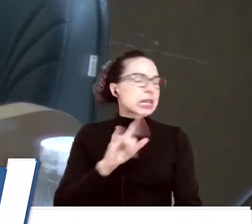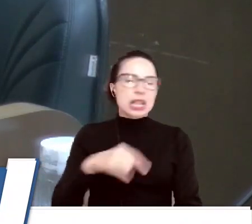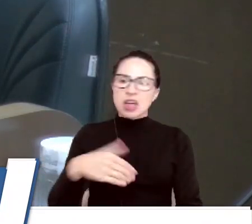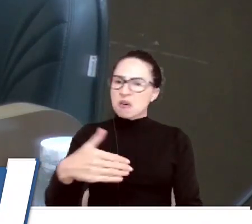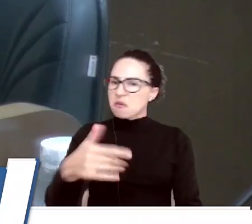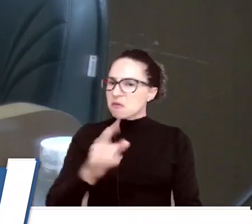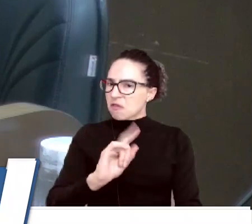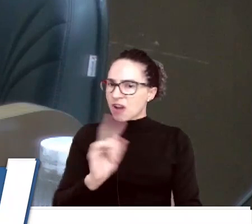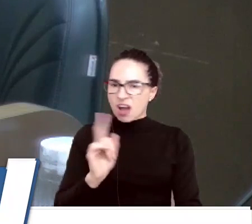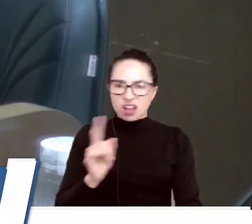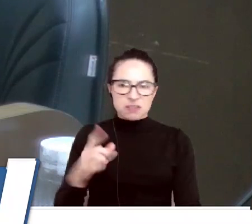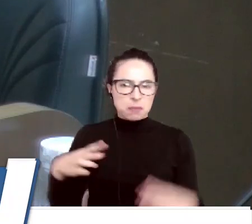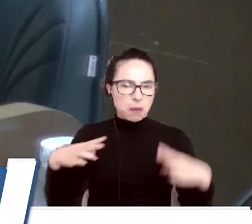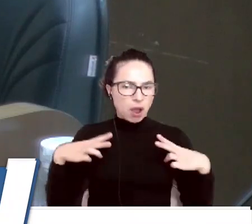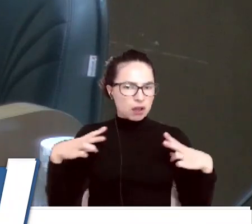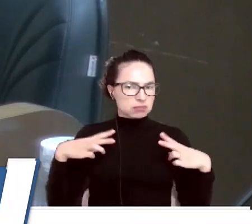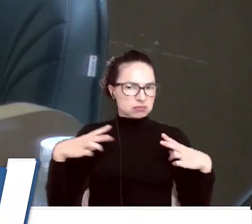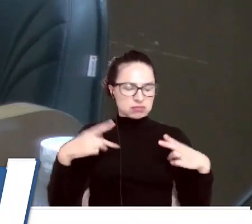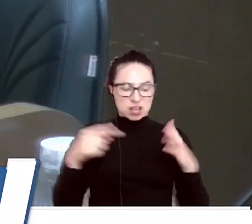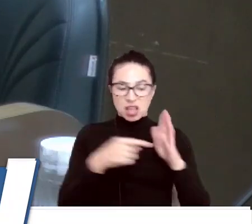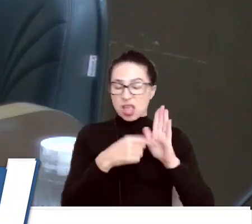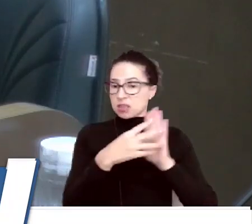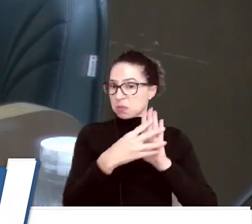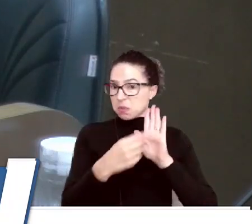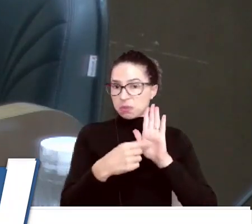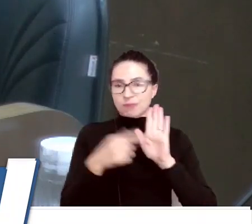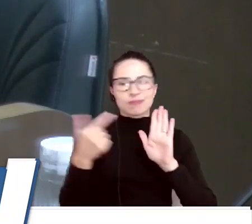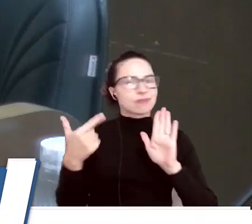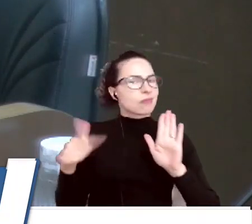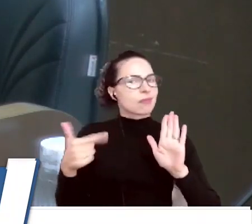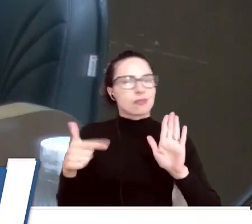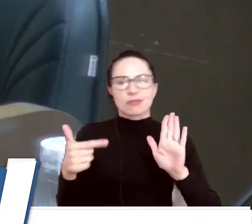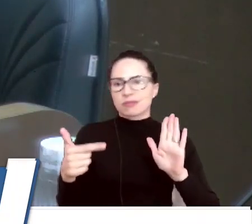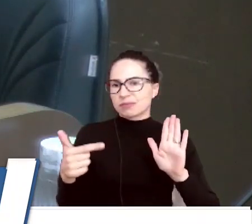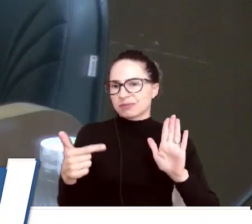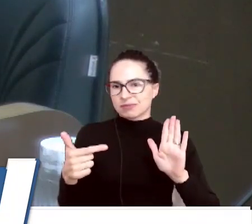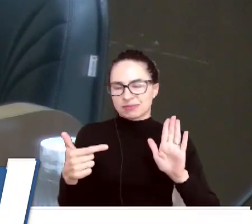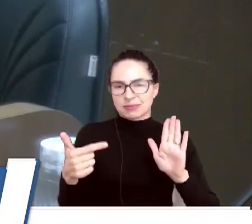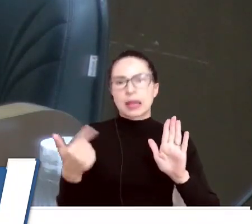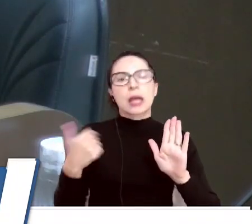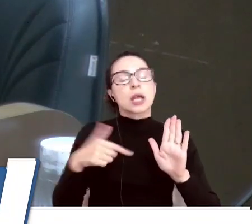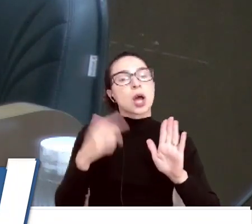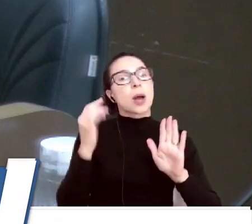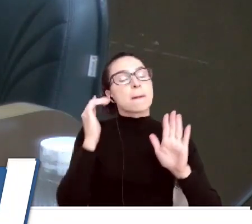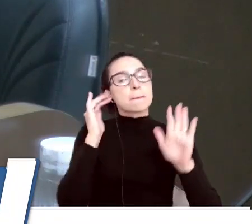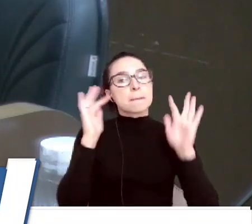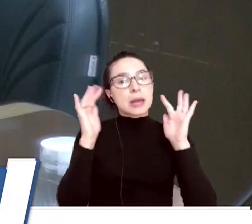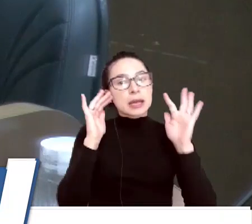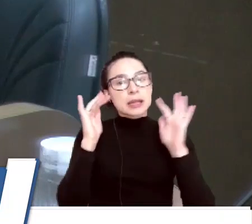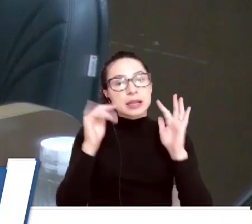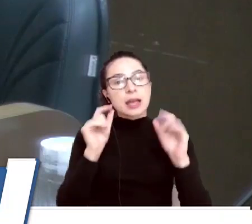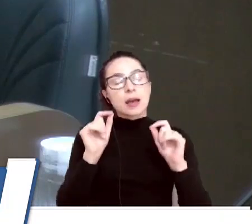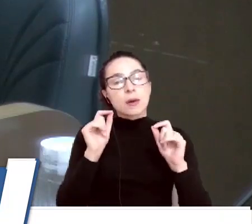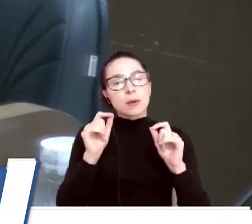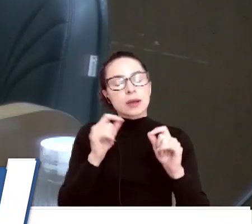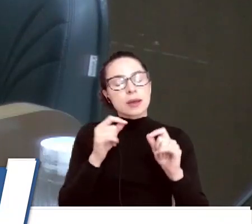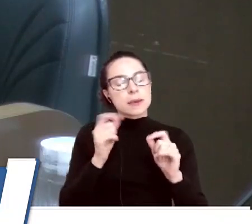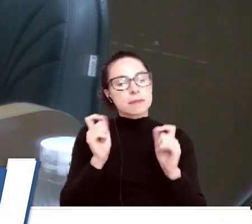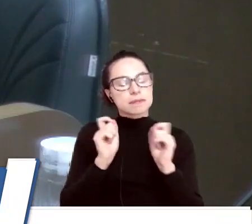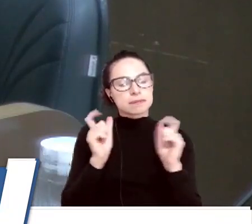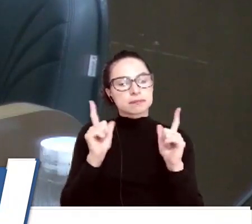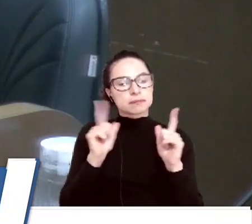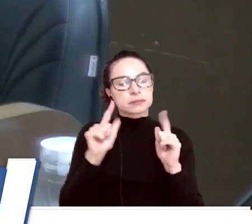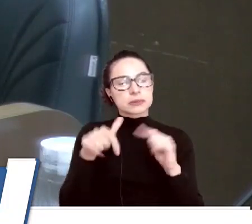iniciativa privada, pelo menos nesse modelo que está chegando aí. Então, a gente tem que colocar no nosso radar aí a